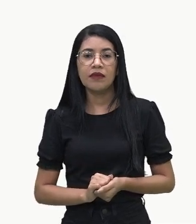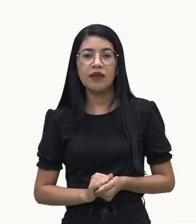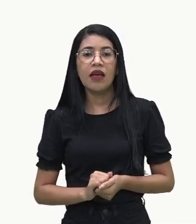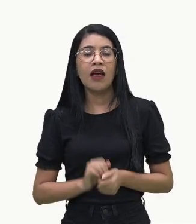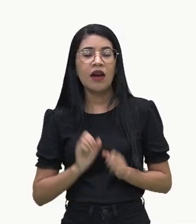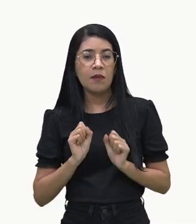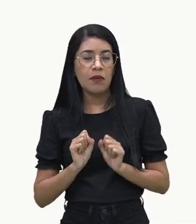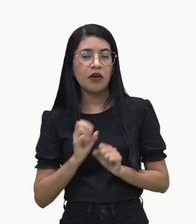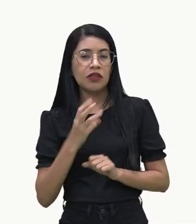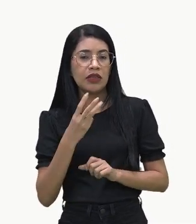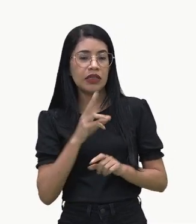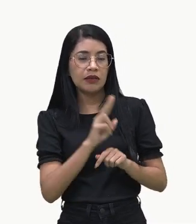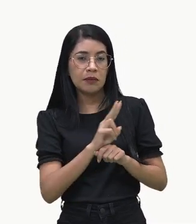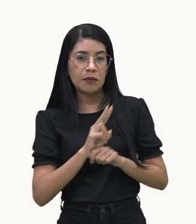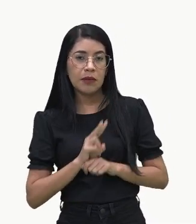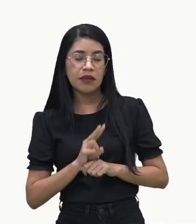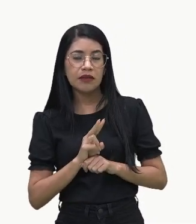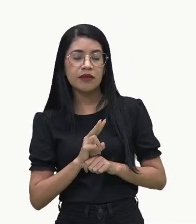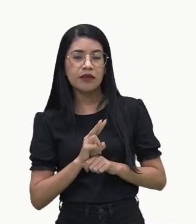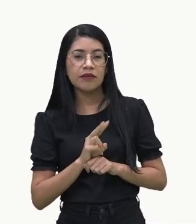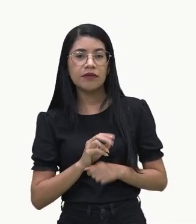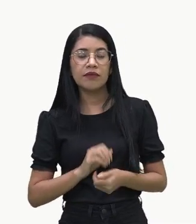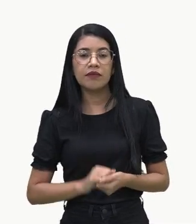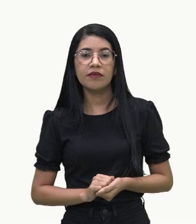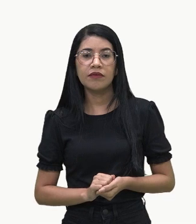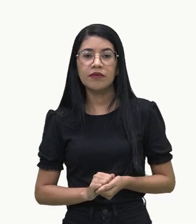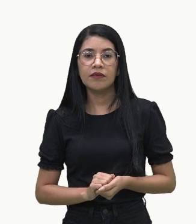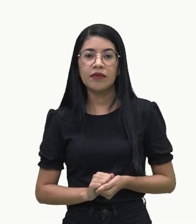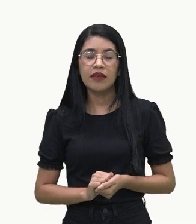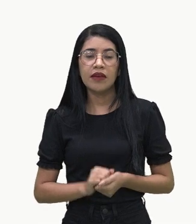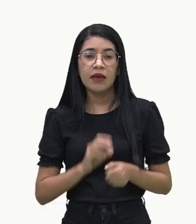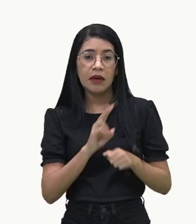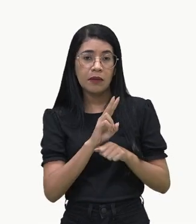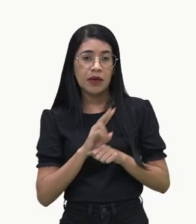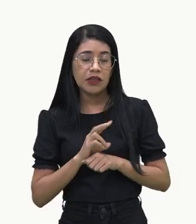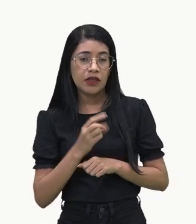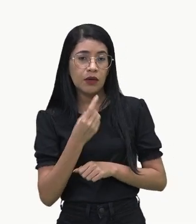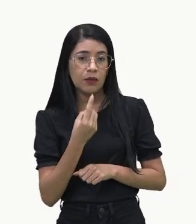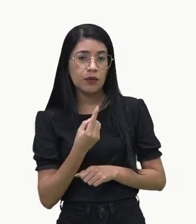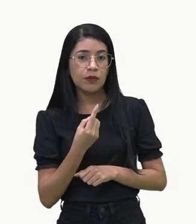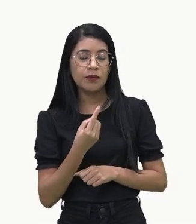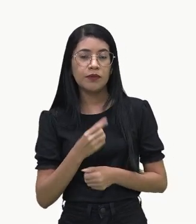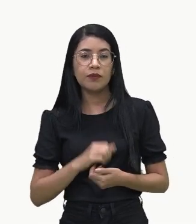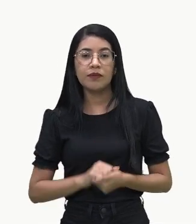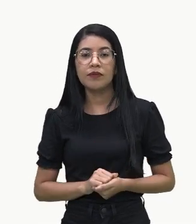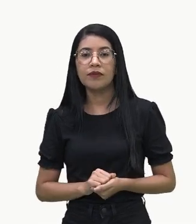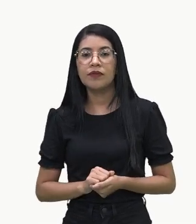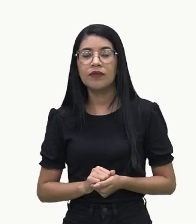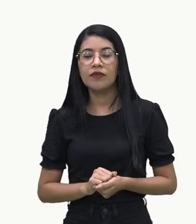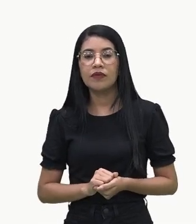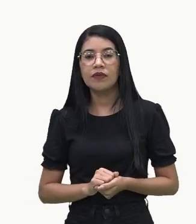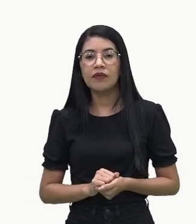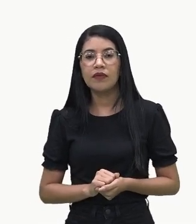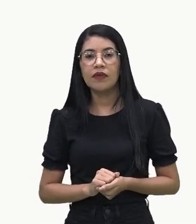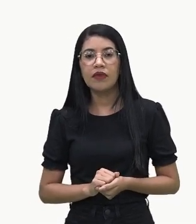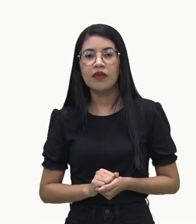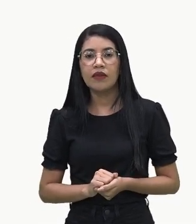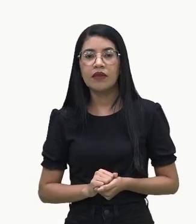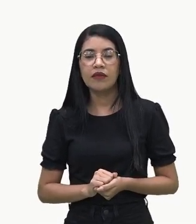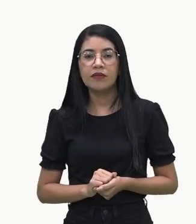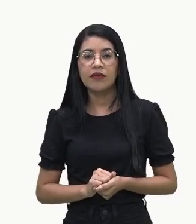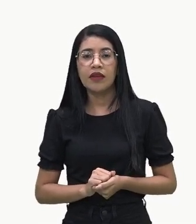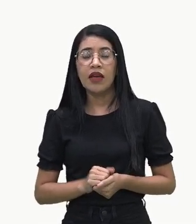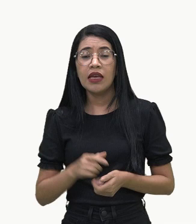pegar emprestado. O 3 vai pegar 1 emprestado do 0. É por isso que onde